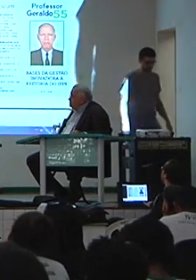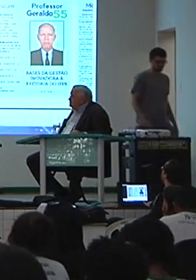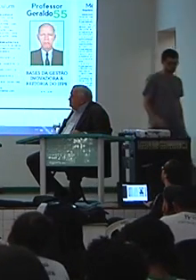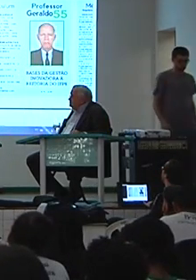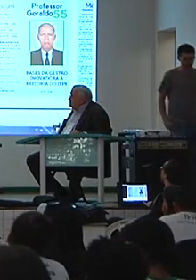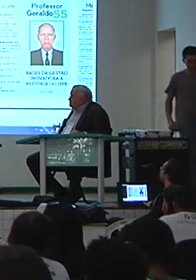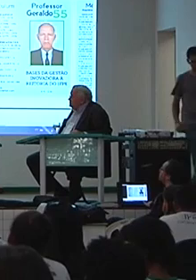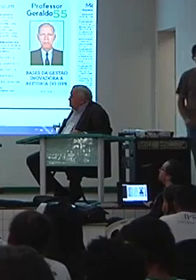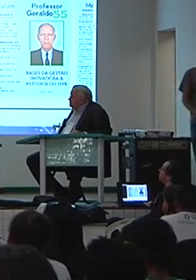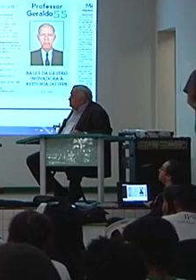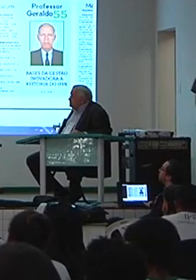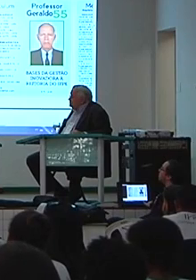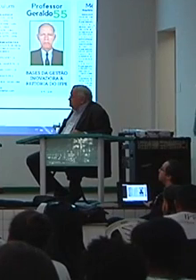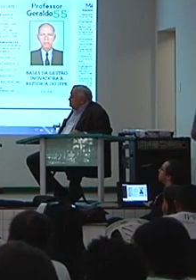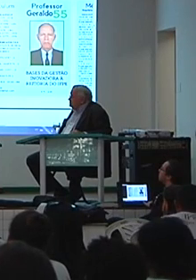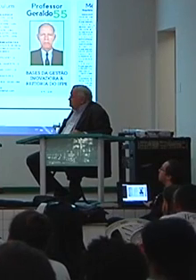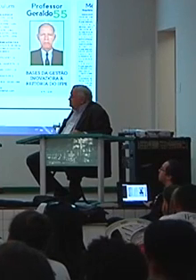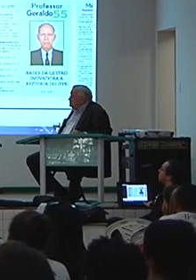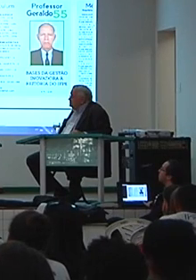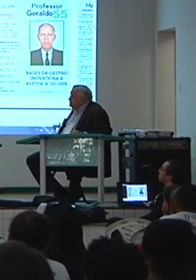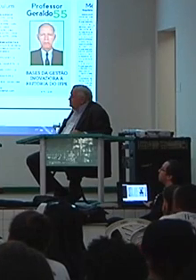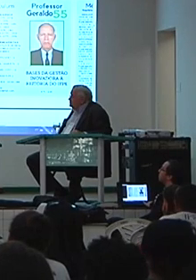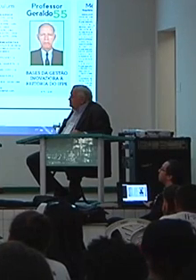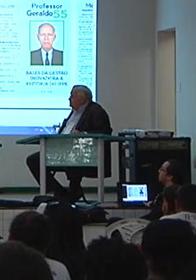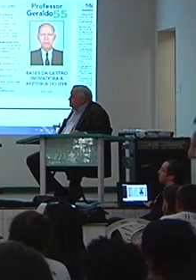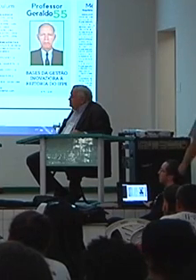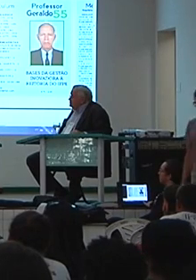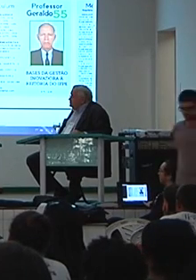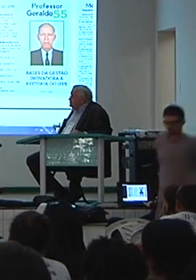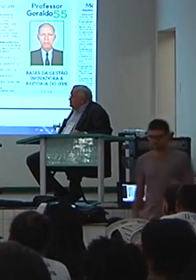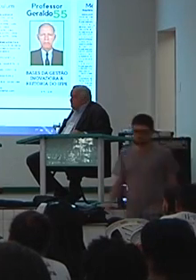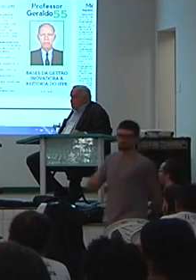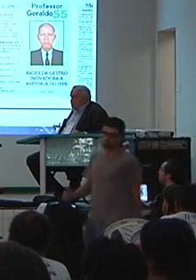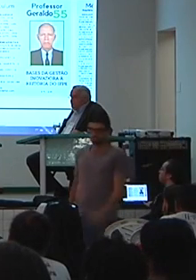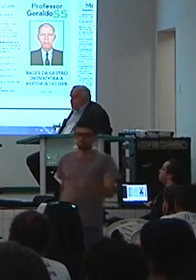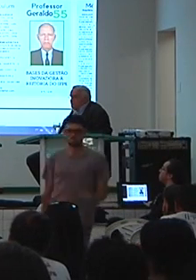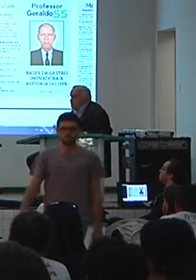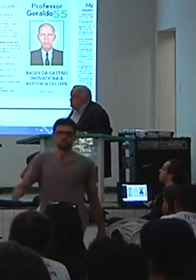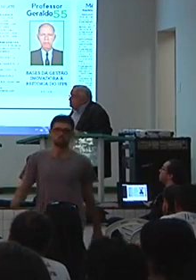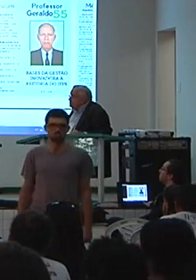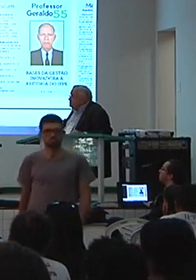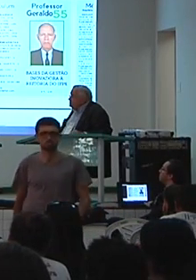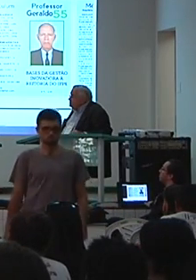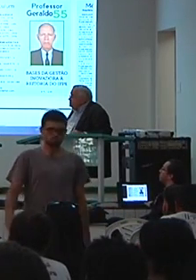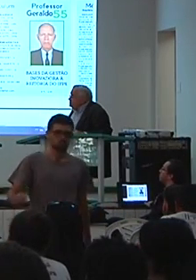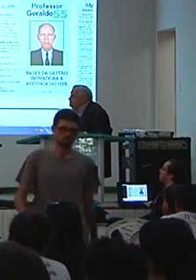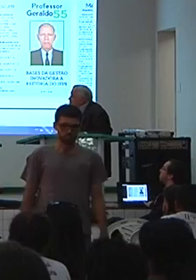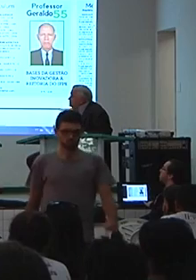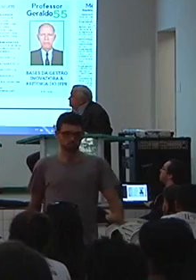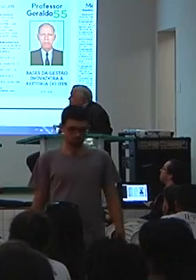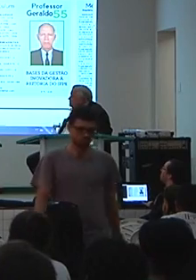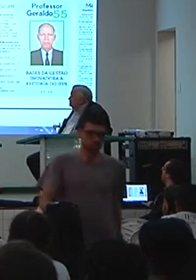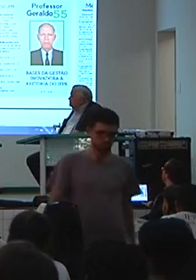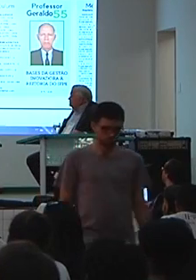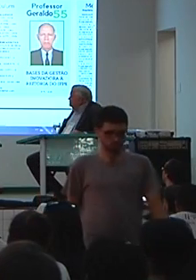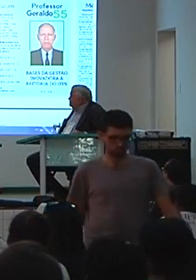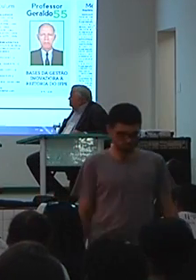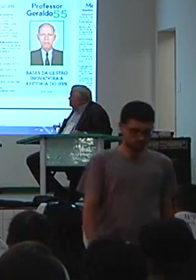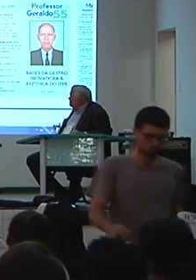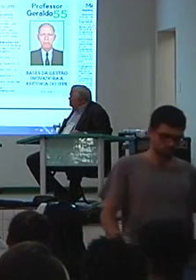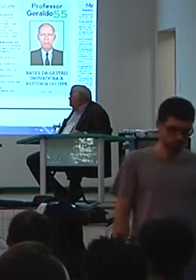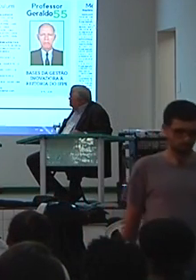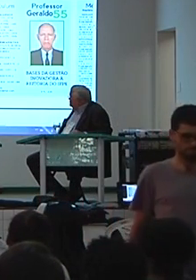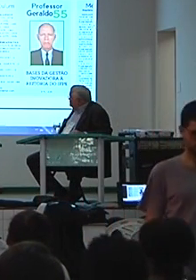vocês. Então logo assumo o primeiro papel que eu vou fazer, a primeira ação é colocar eleições em 2 turnos na instituição.